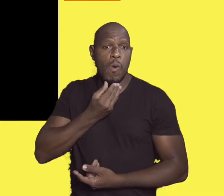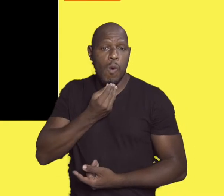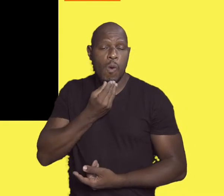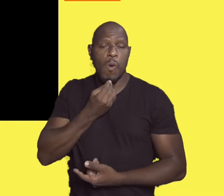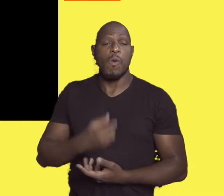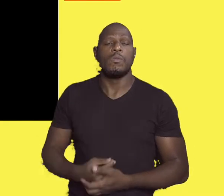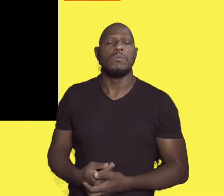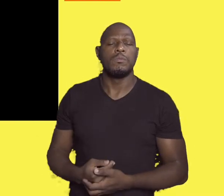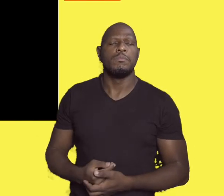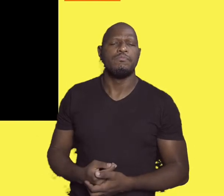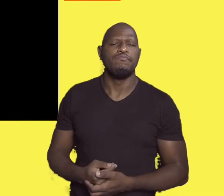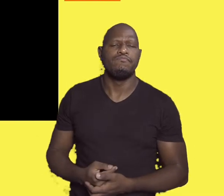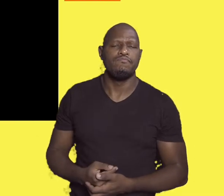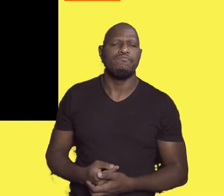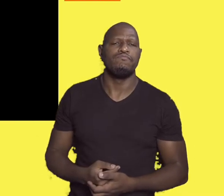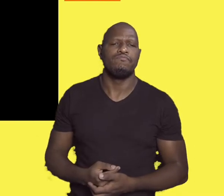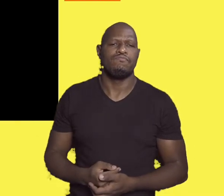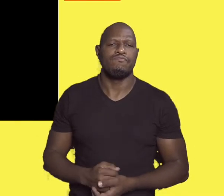garoto,